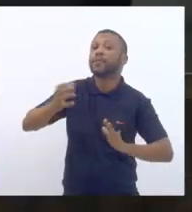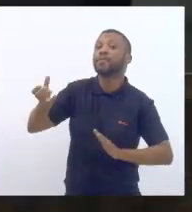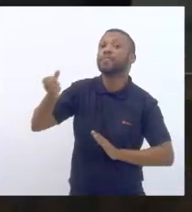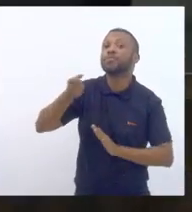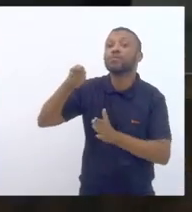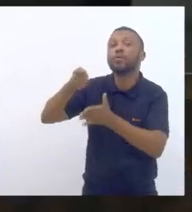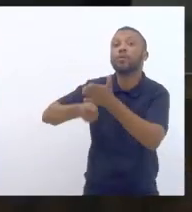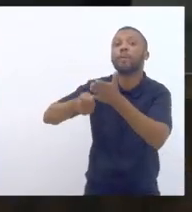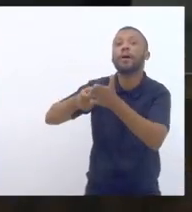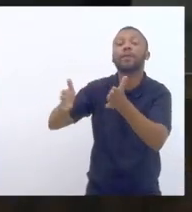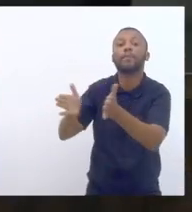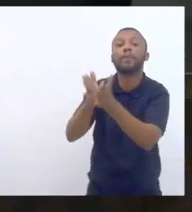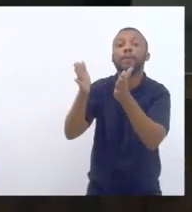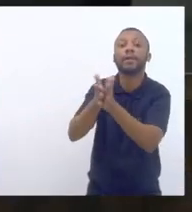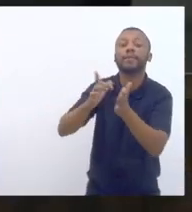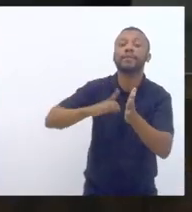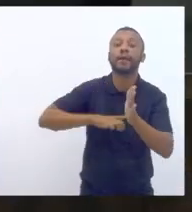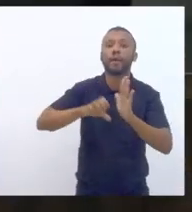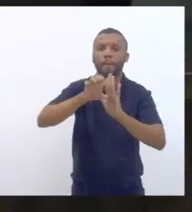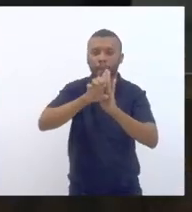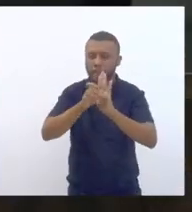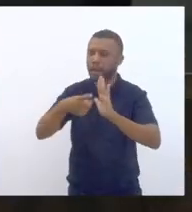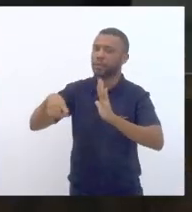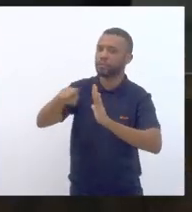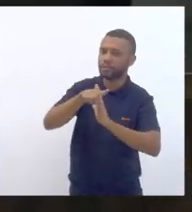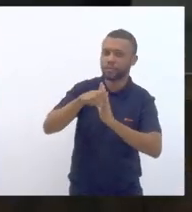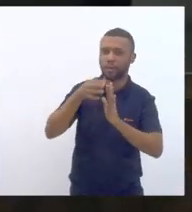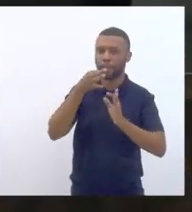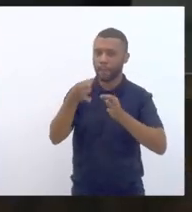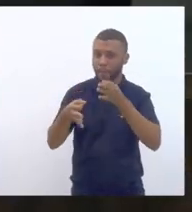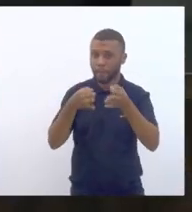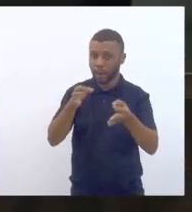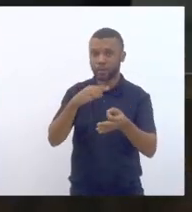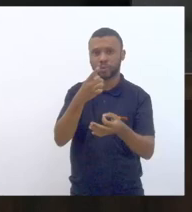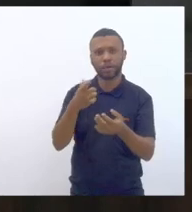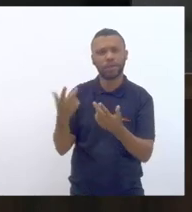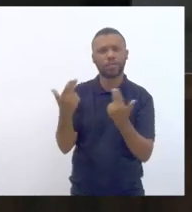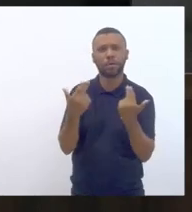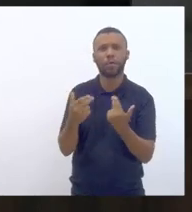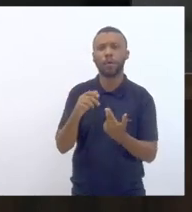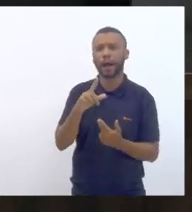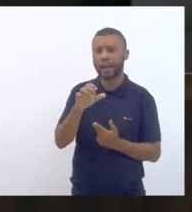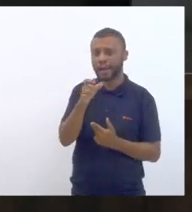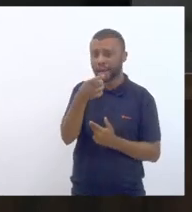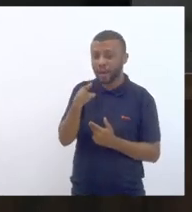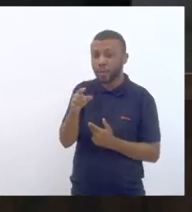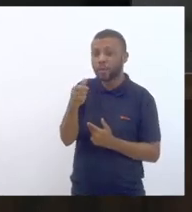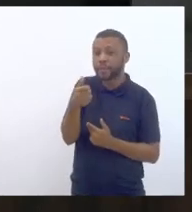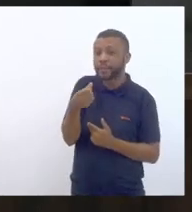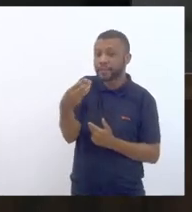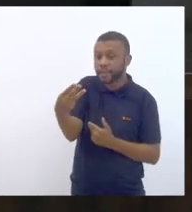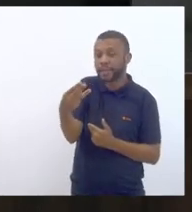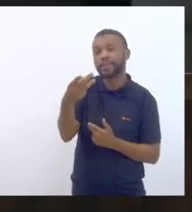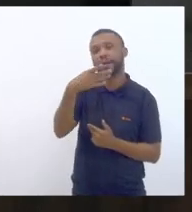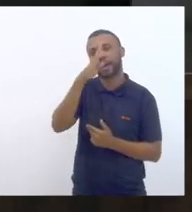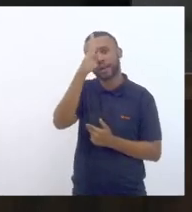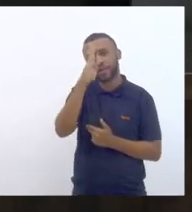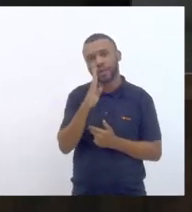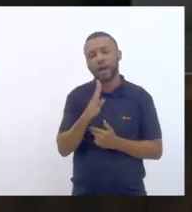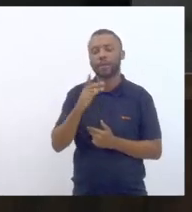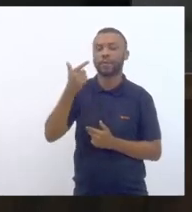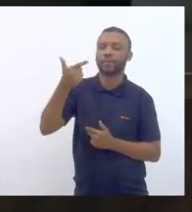o veto, e ela faz uma emenda, vocês fazem uma emenda para que a gente possa fazer como a Leão 13 faz, gratuidade para a segunda via,